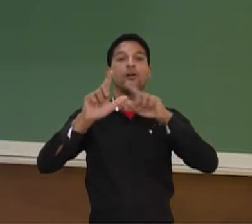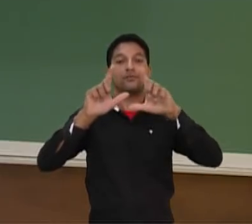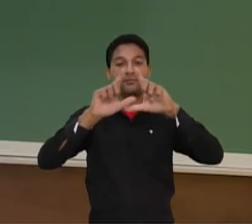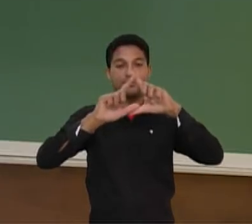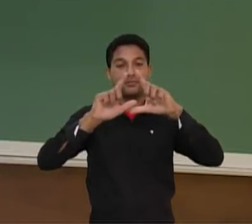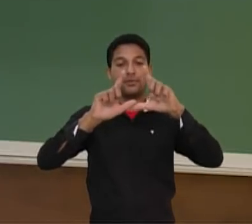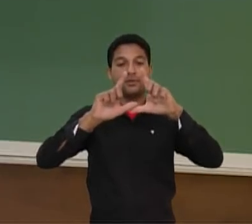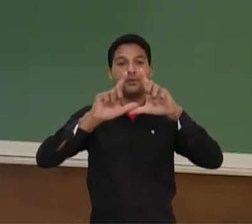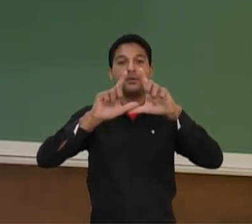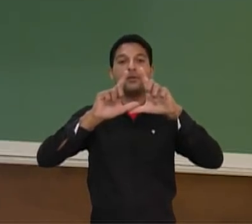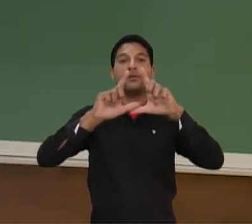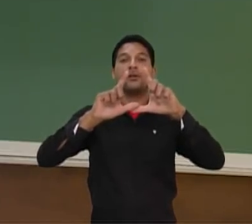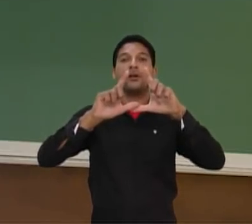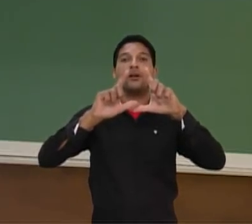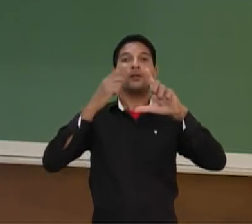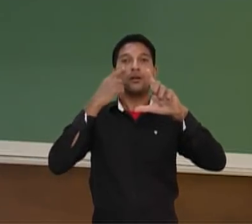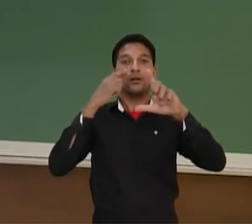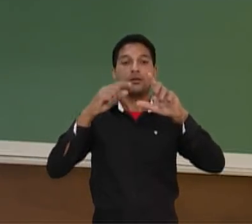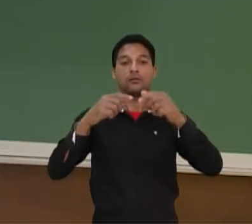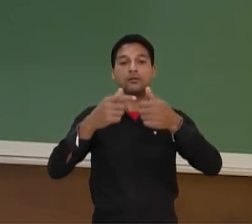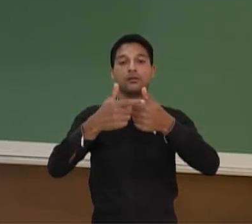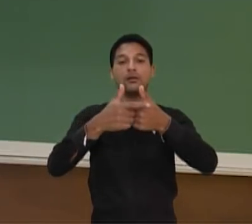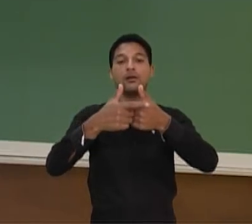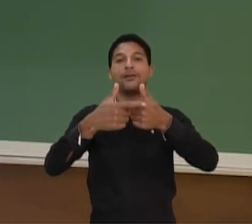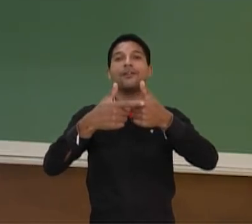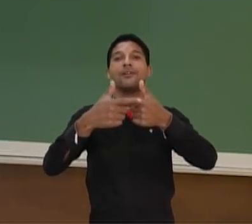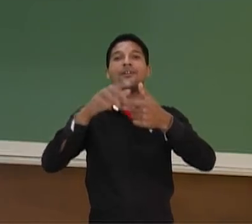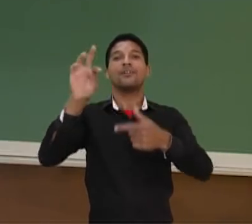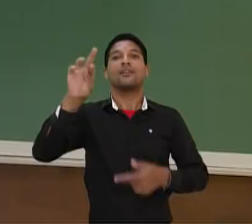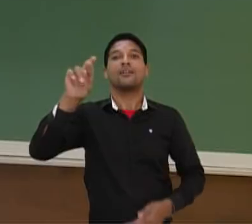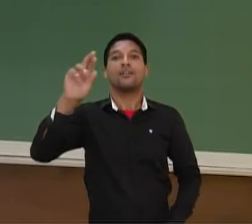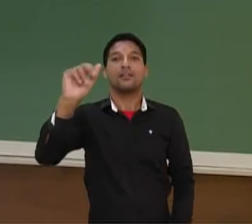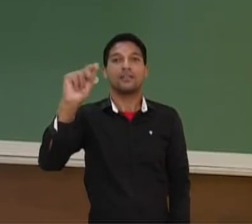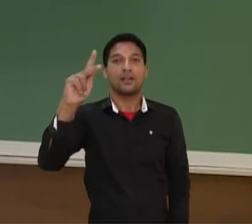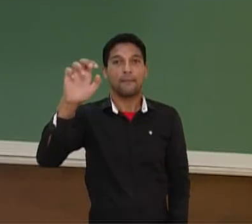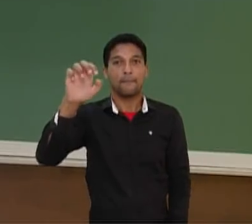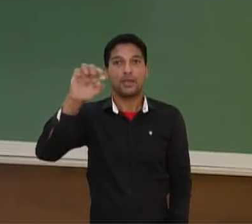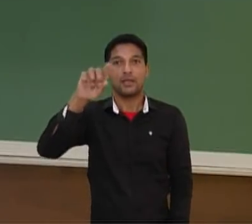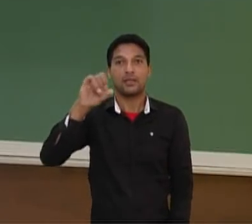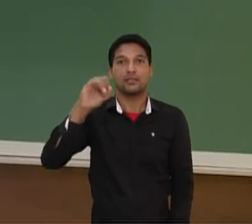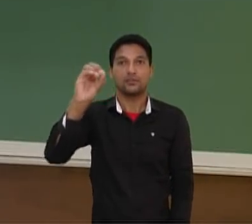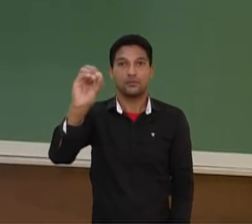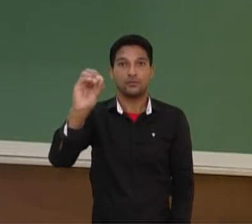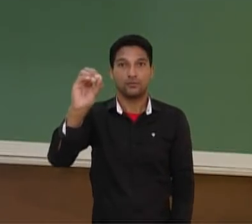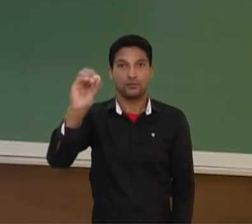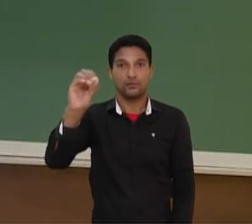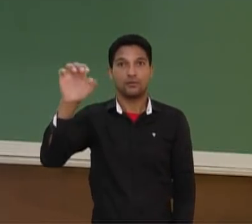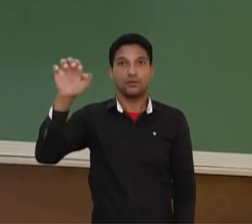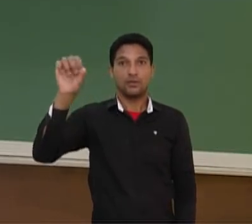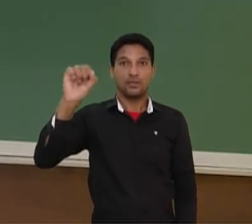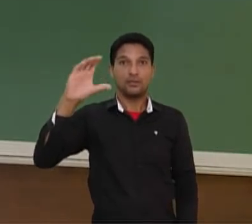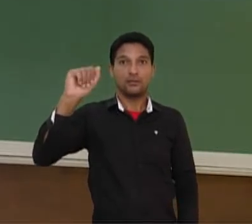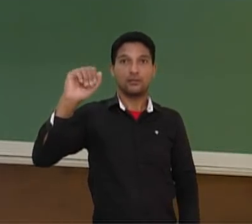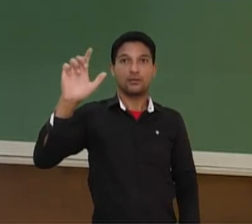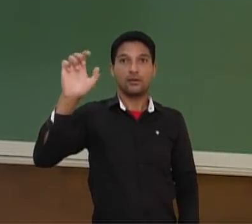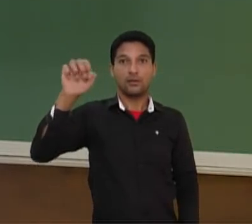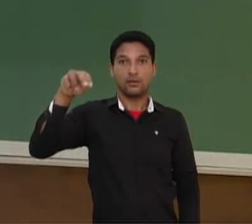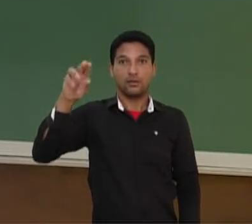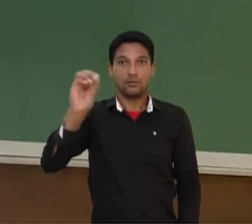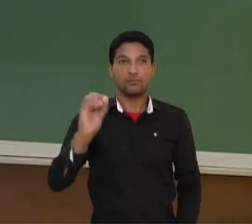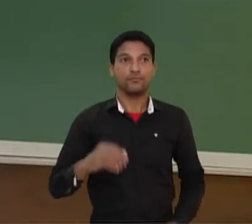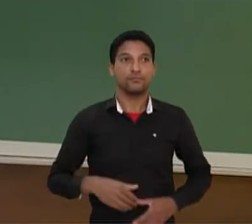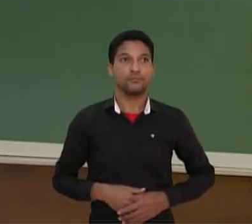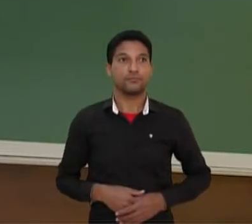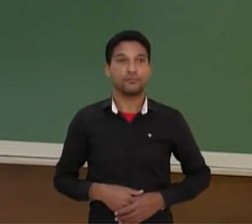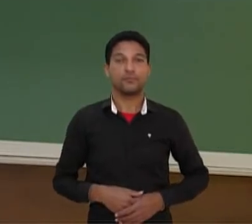Trapézio escaleno, beleza? A número 1 é trapézio escaleno. Vamos para o número 2.